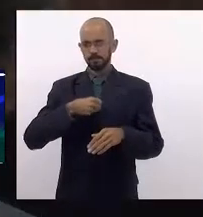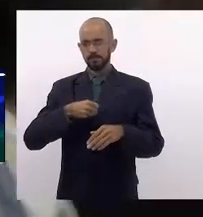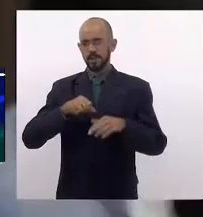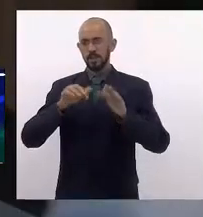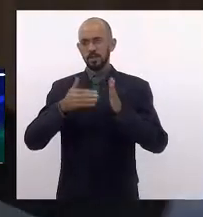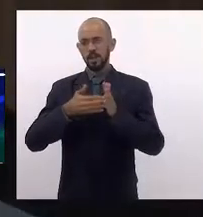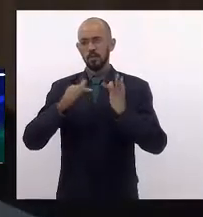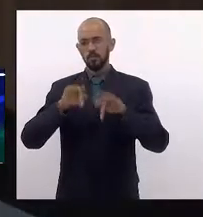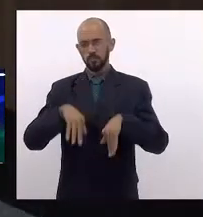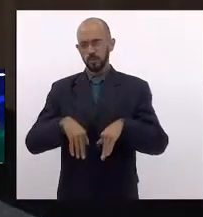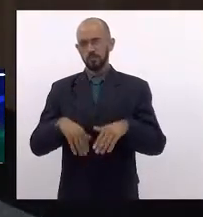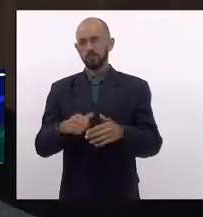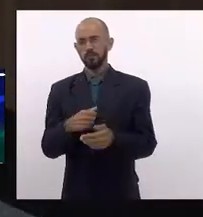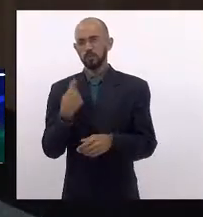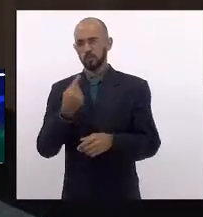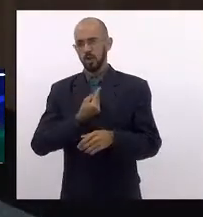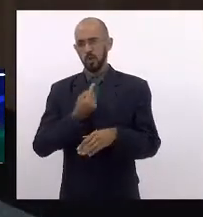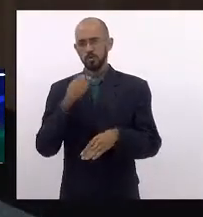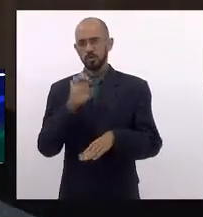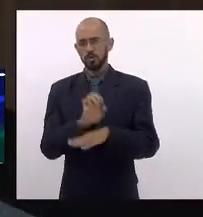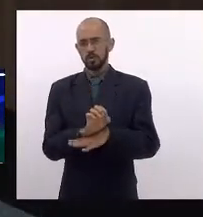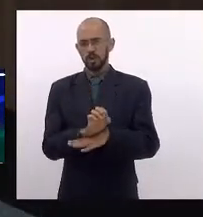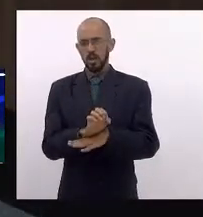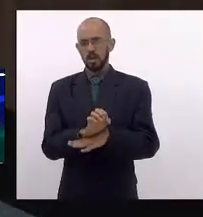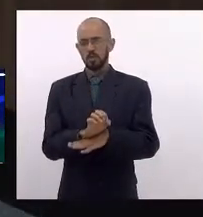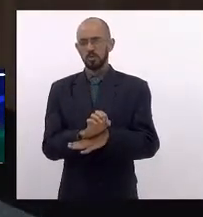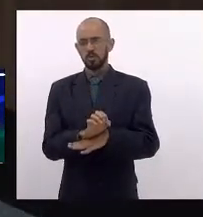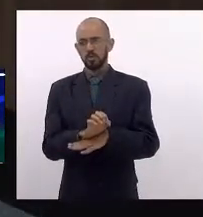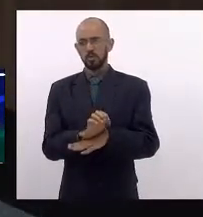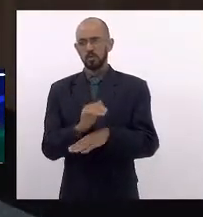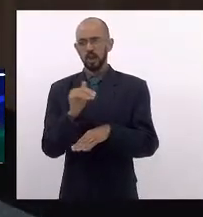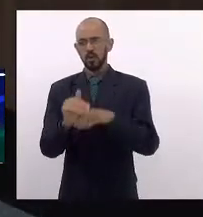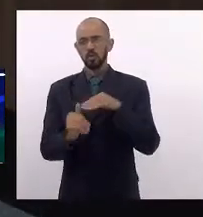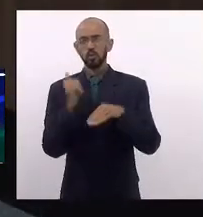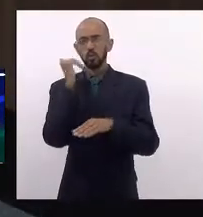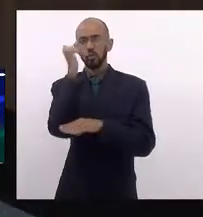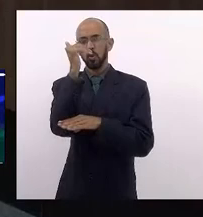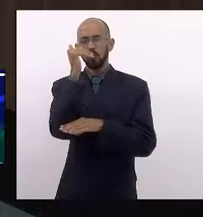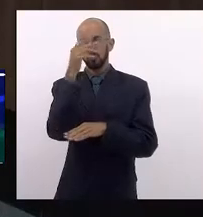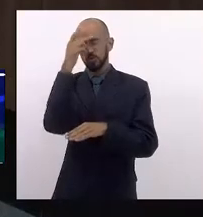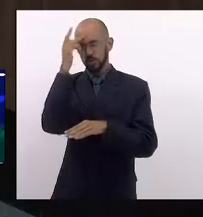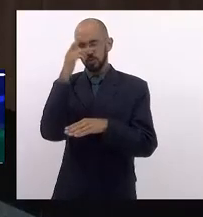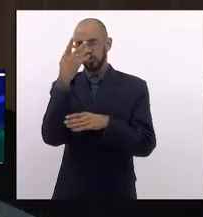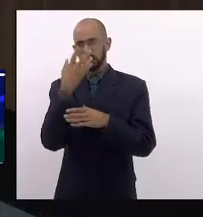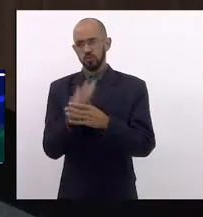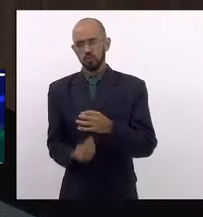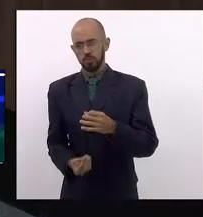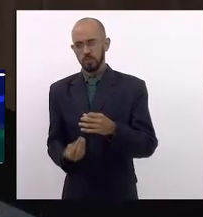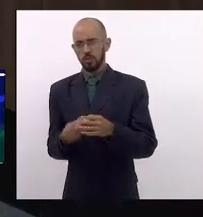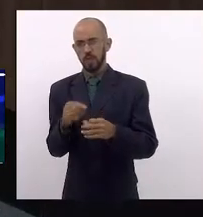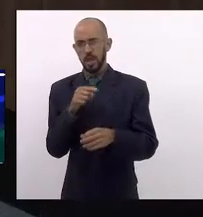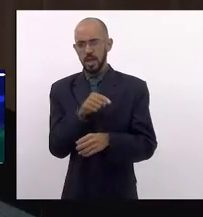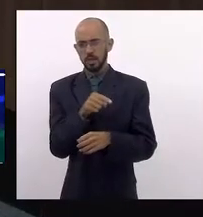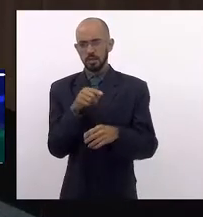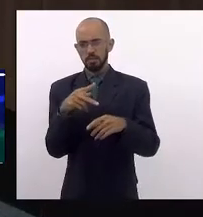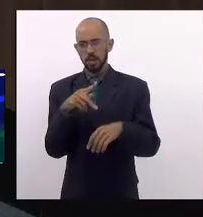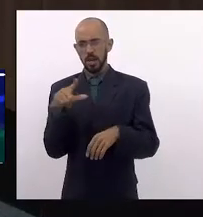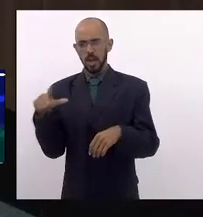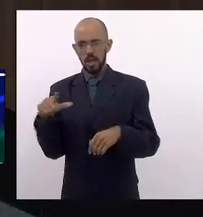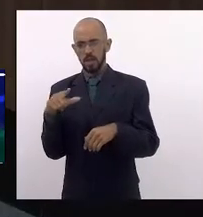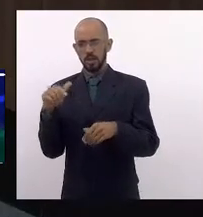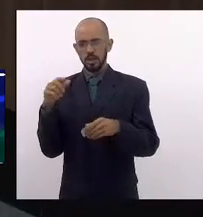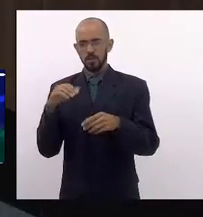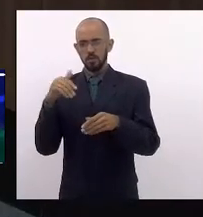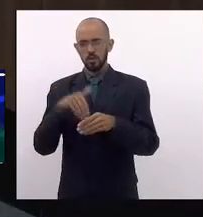o fim o nosso Estado do Rio de Janeiro está no ranking de pessoas desaparecida e esse projeto tá voltando em